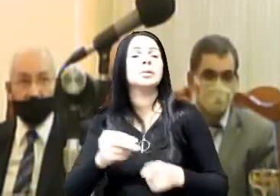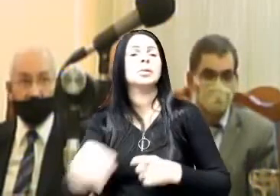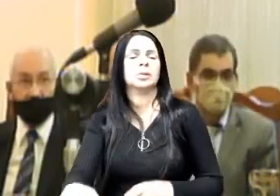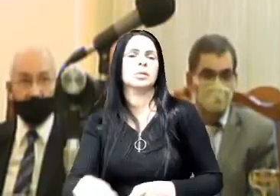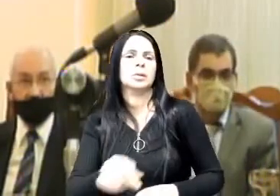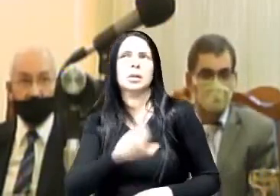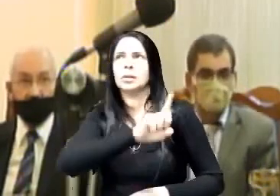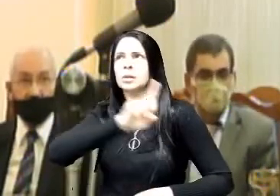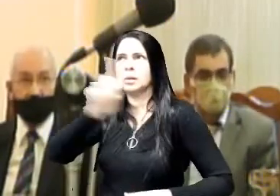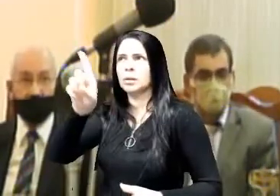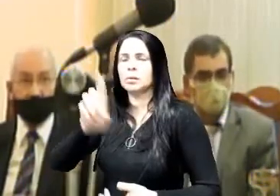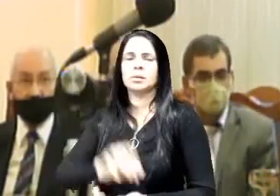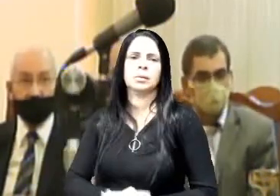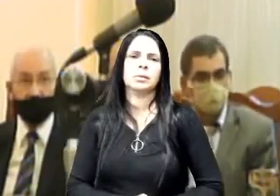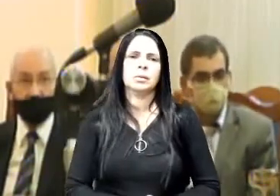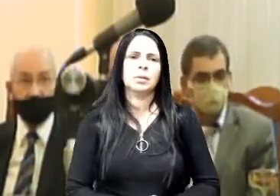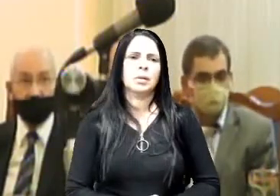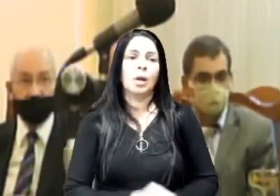em Deus?